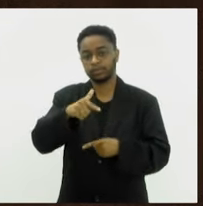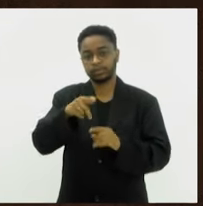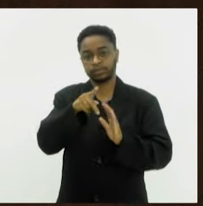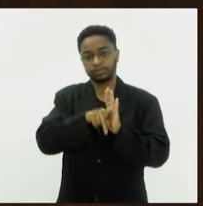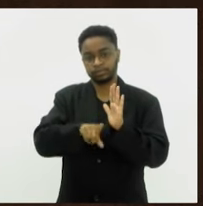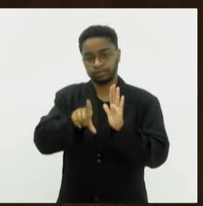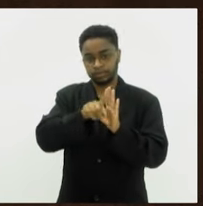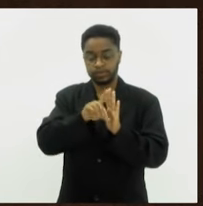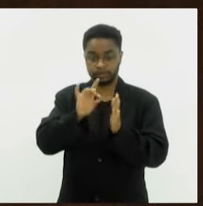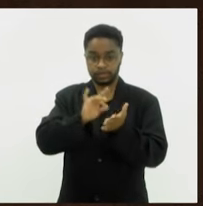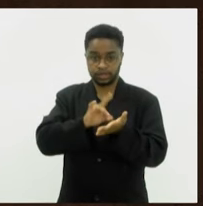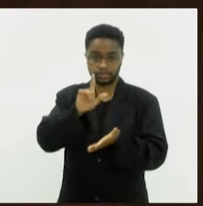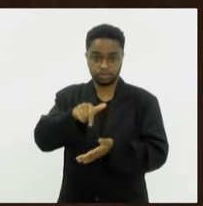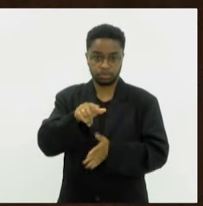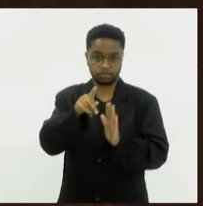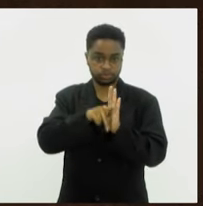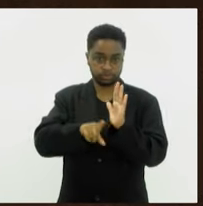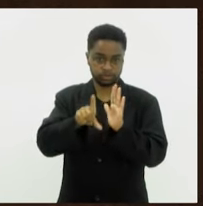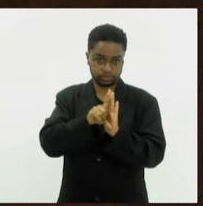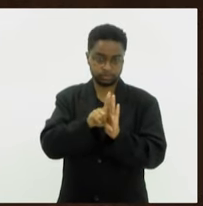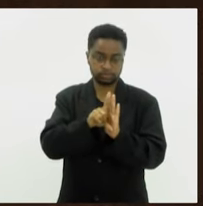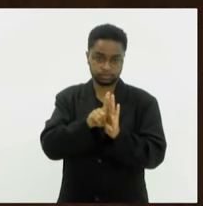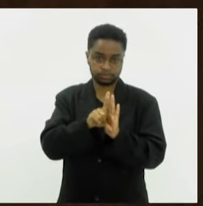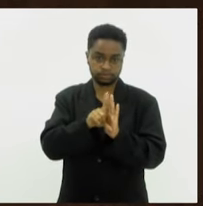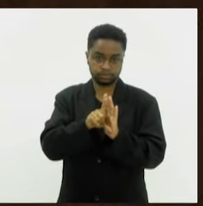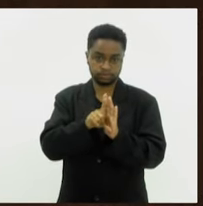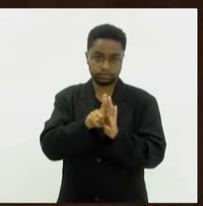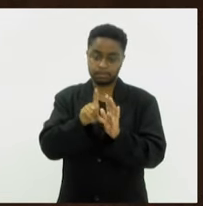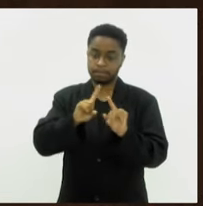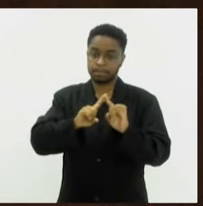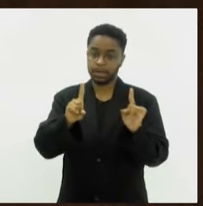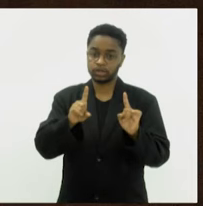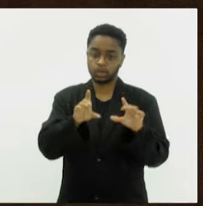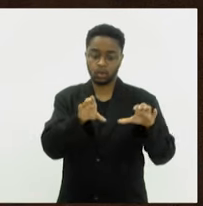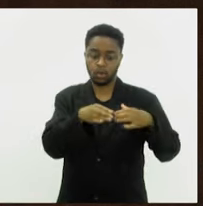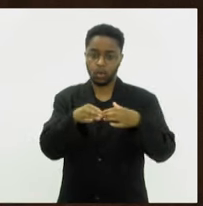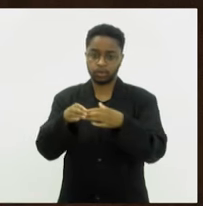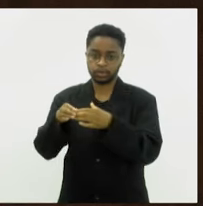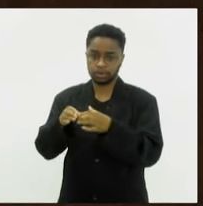e é um projeto de lei, que comissão não fale nele.